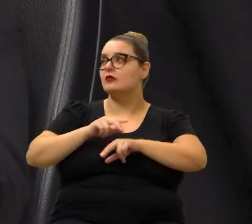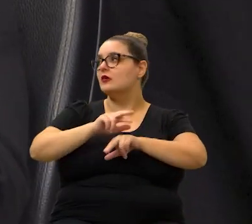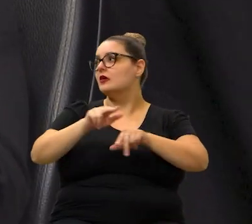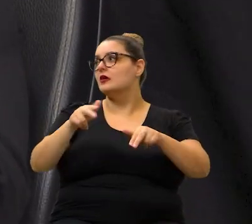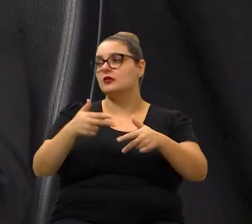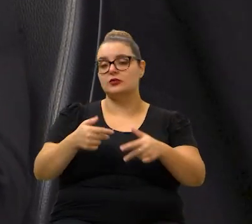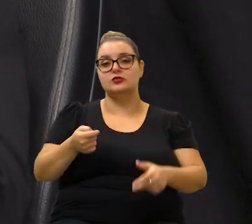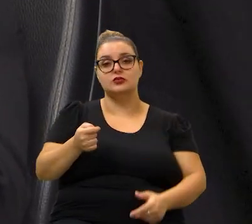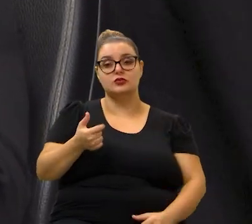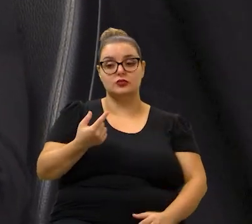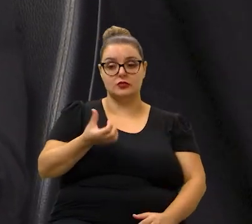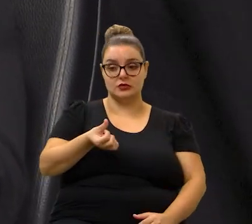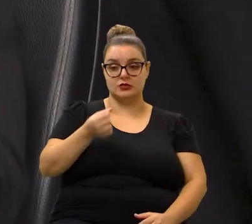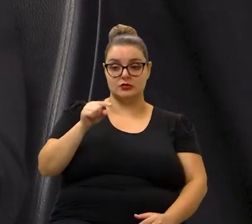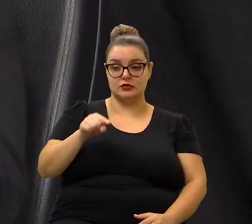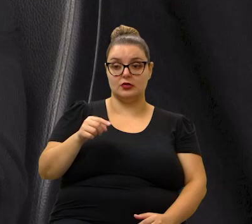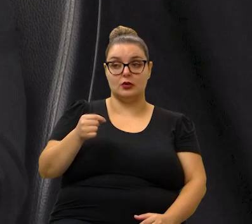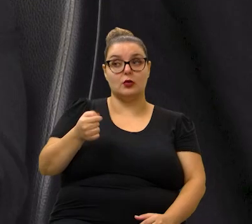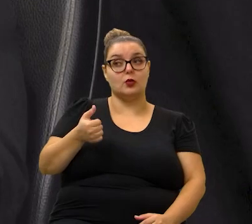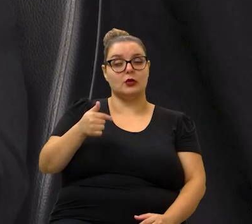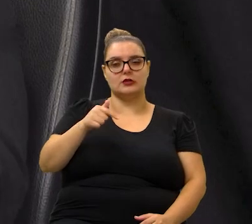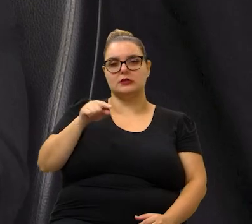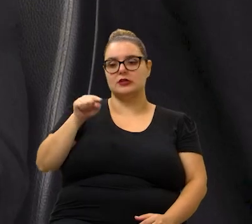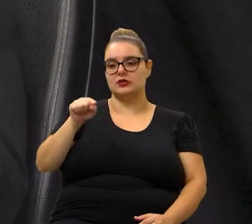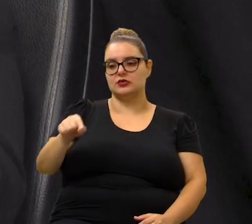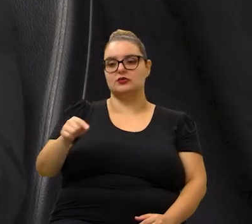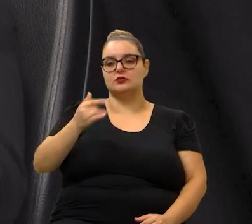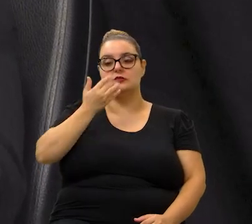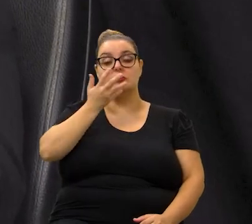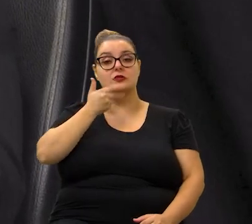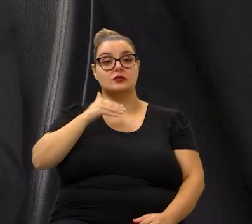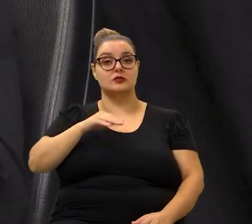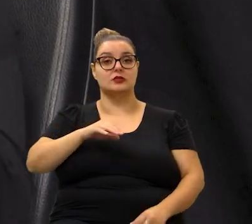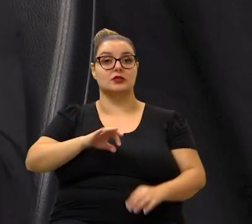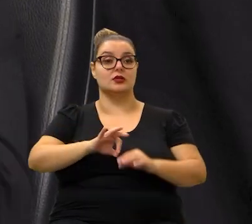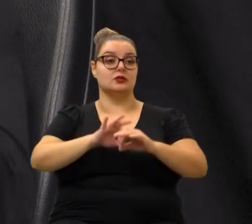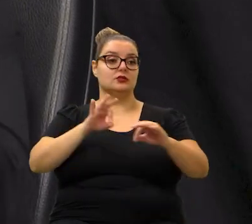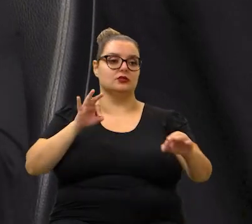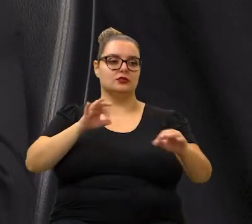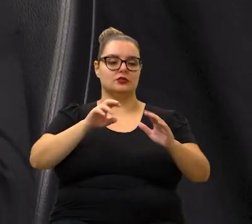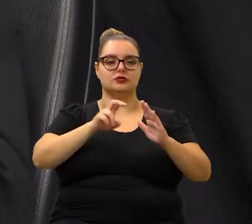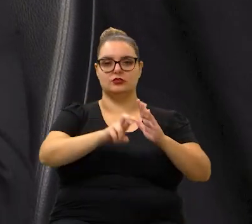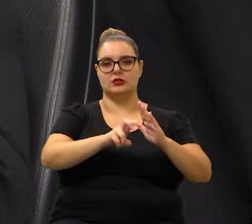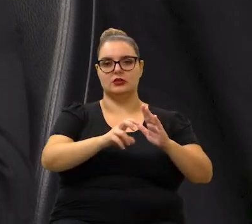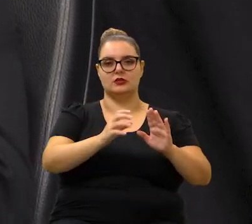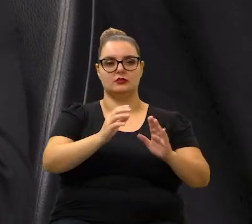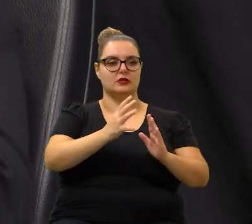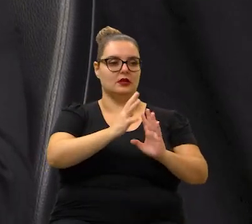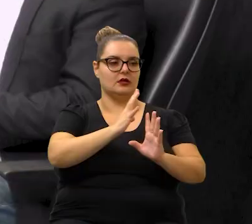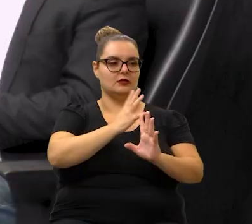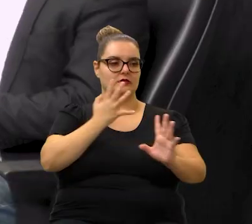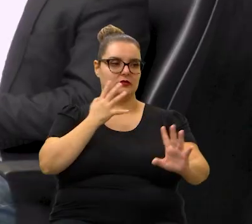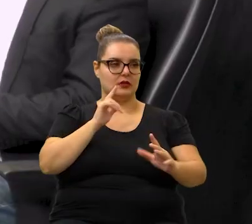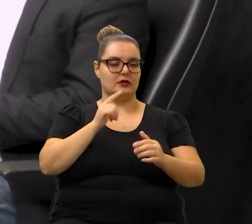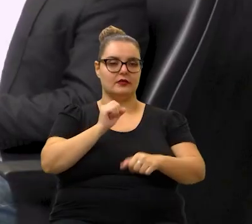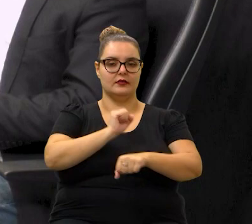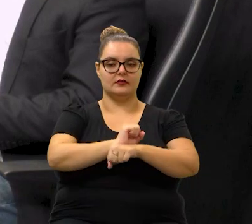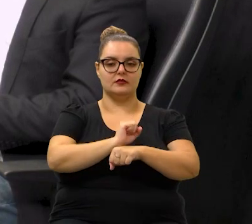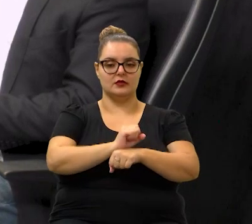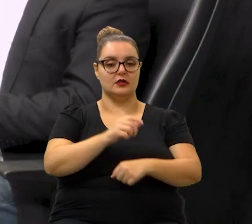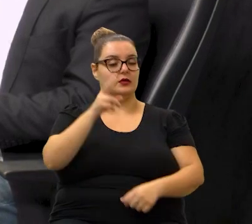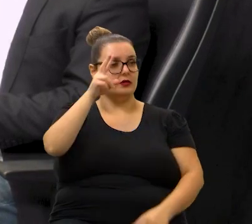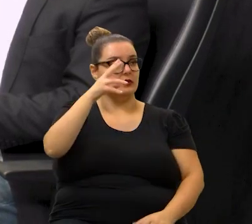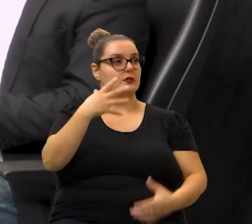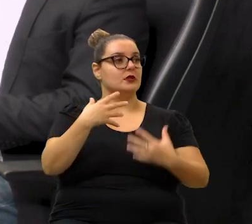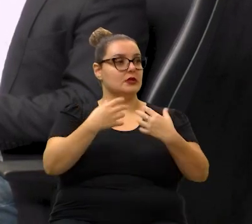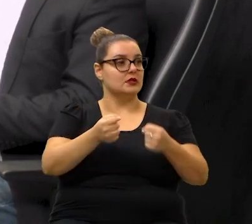os quase 6.000 7.000 crianças que estavam fora da creche na fila de espera eu lembro que vocês recebiam mães aqui